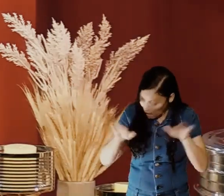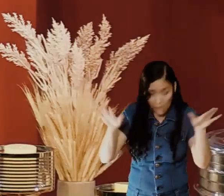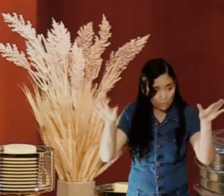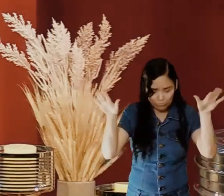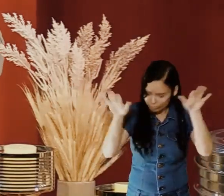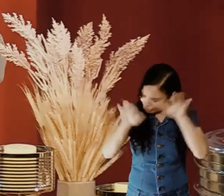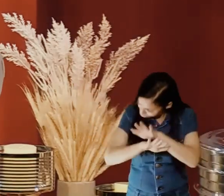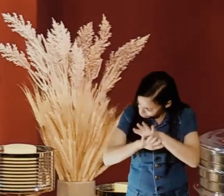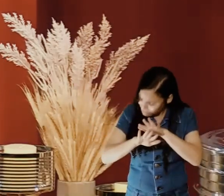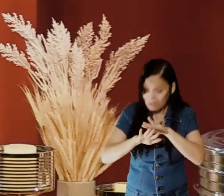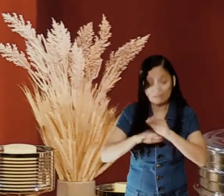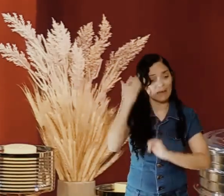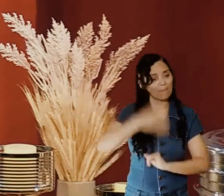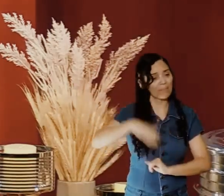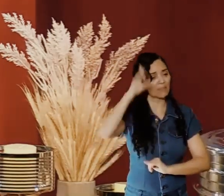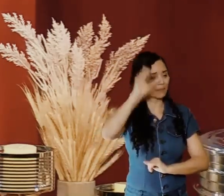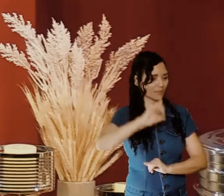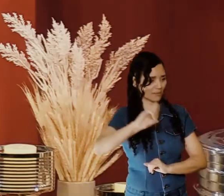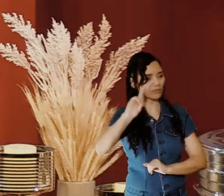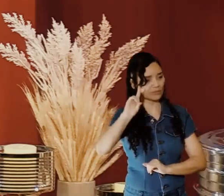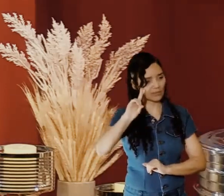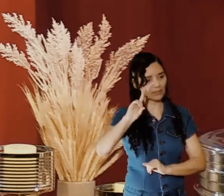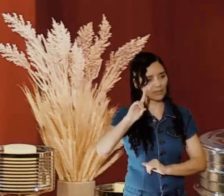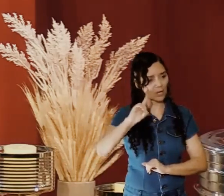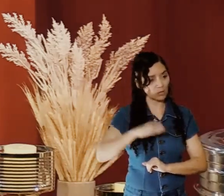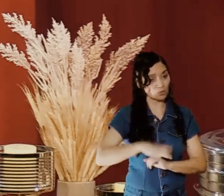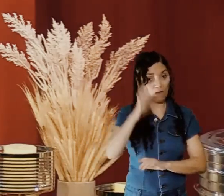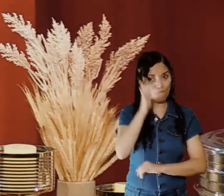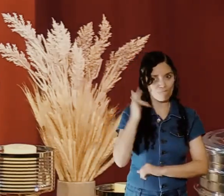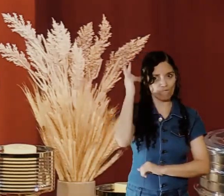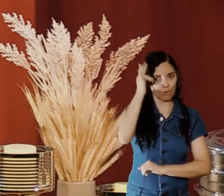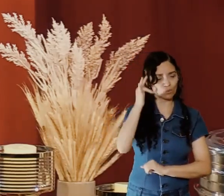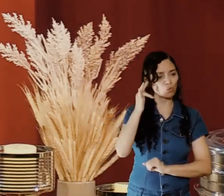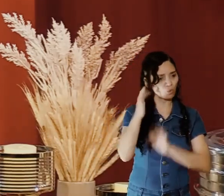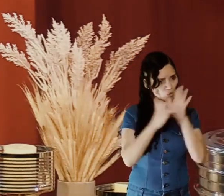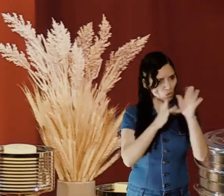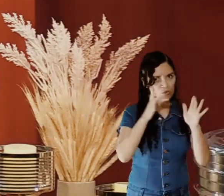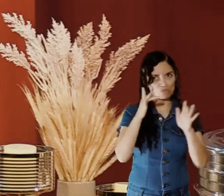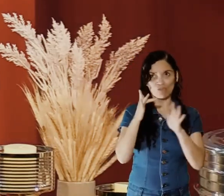Ele vem, e Ele virá, e virá em grande glória.